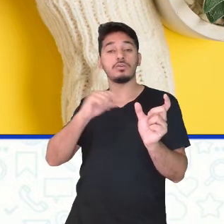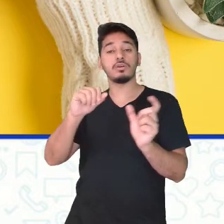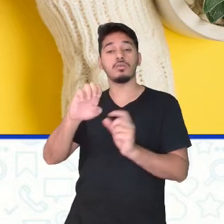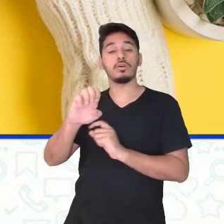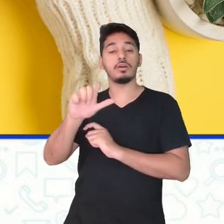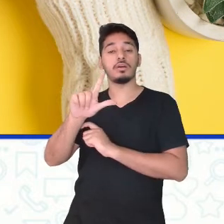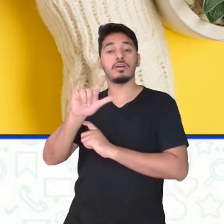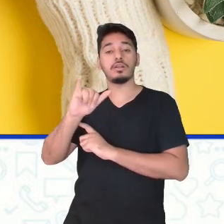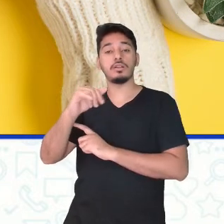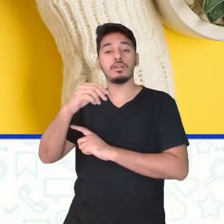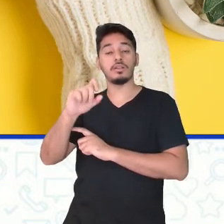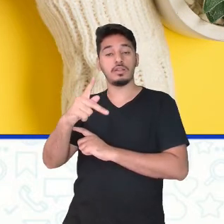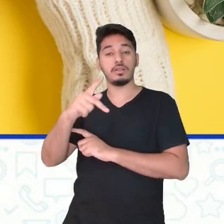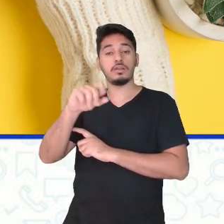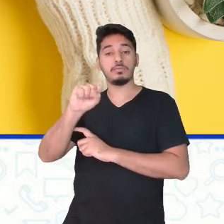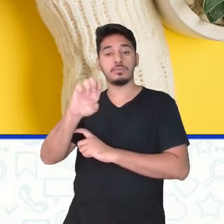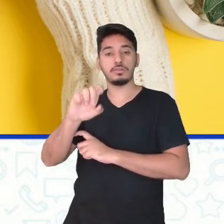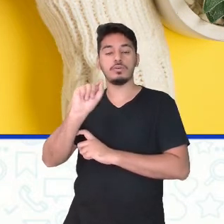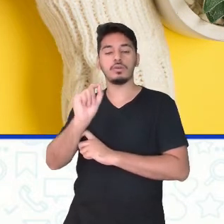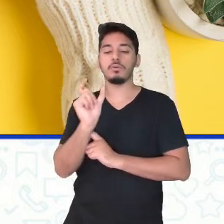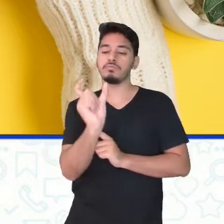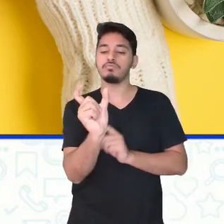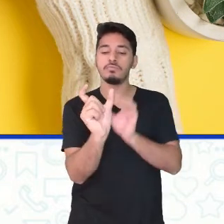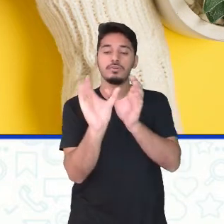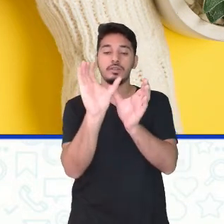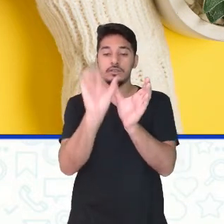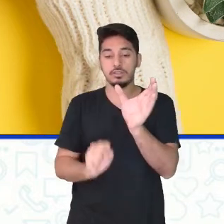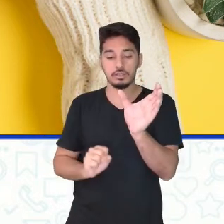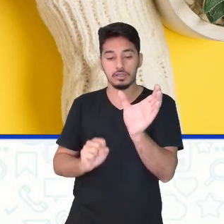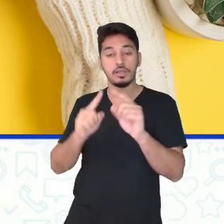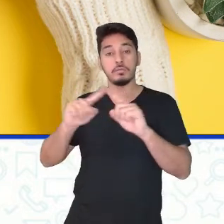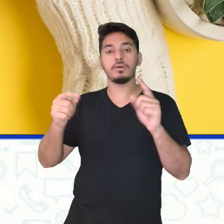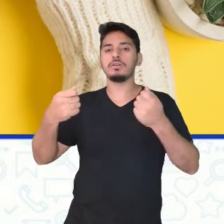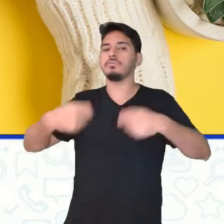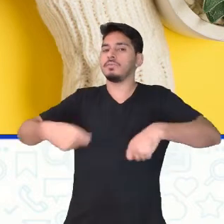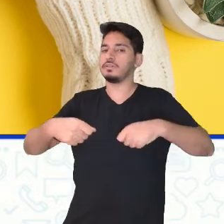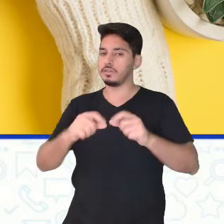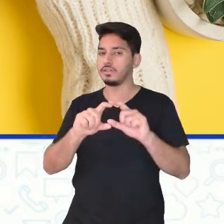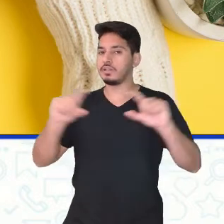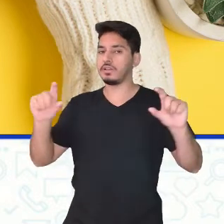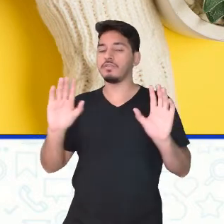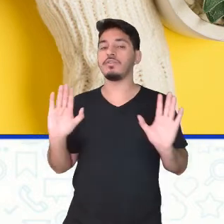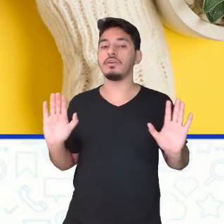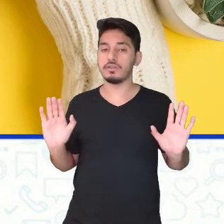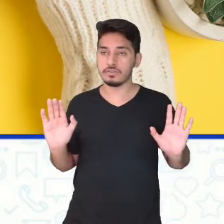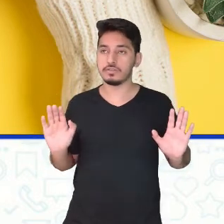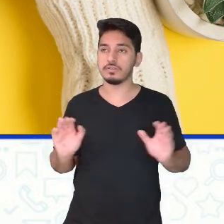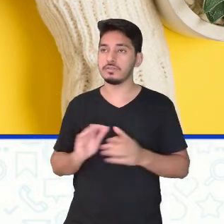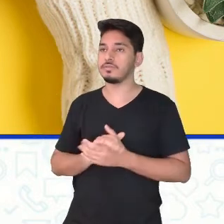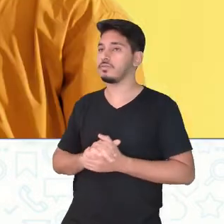elipse. Um termozinho que eu tirei, mas que precisava estar na frase aí, tá certo?